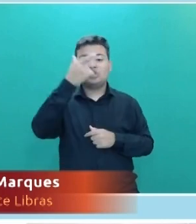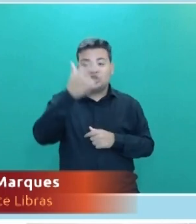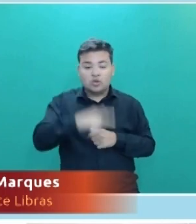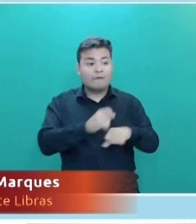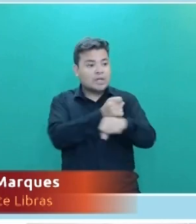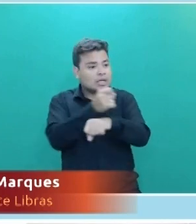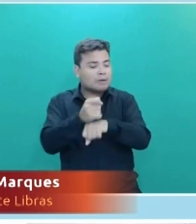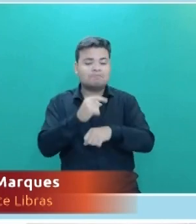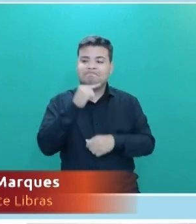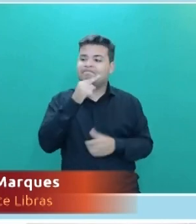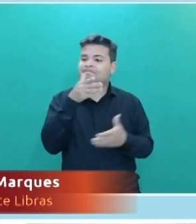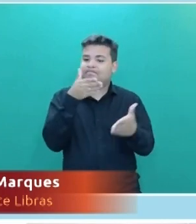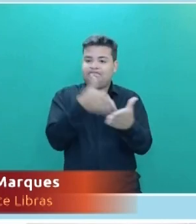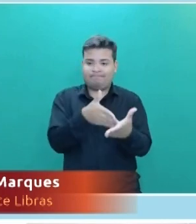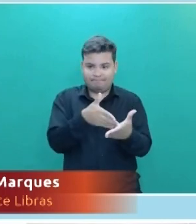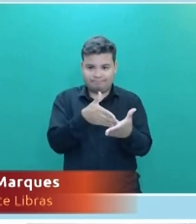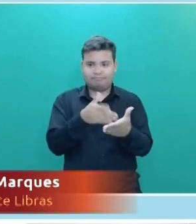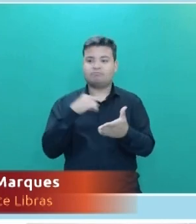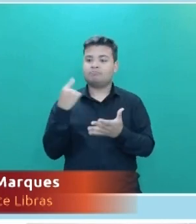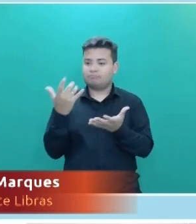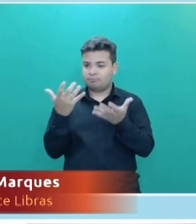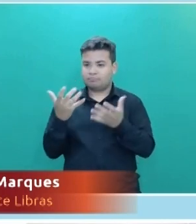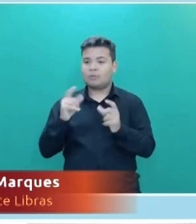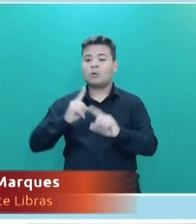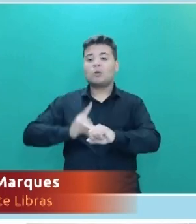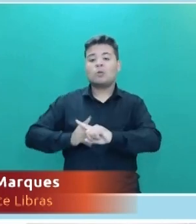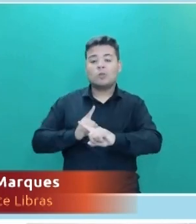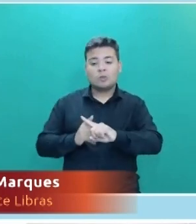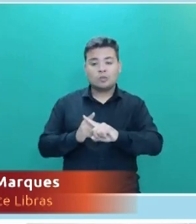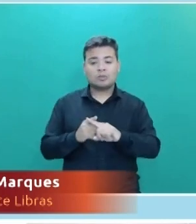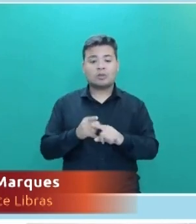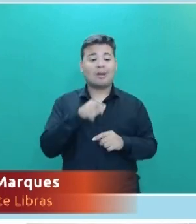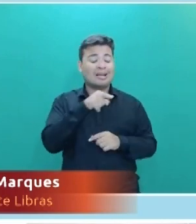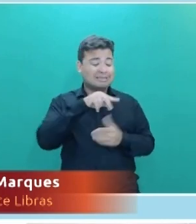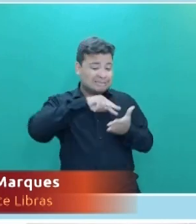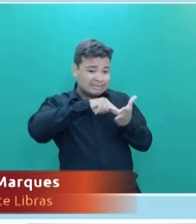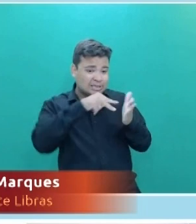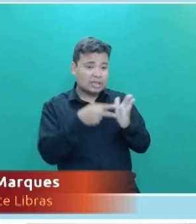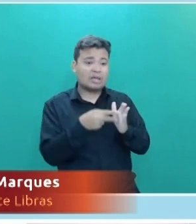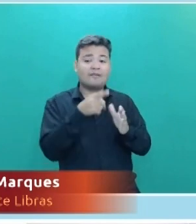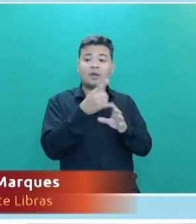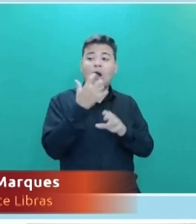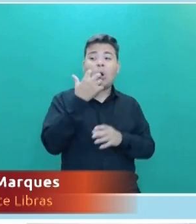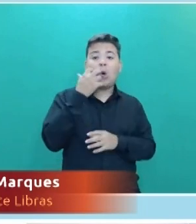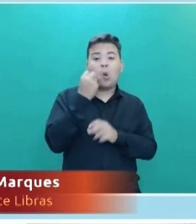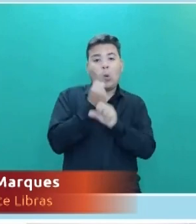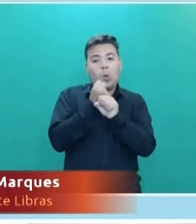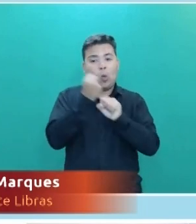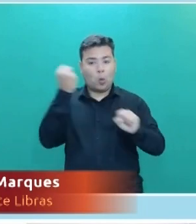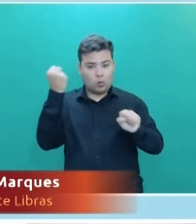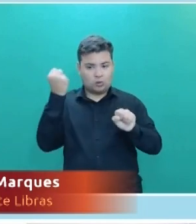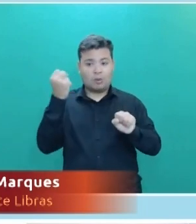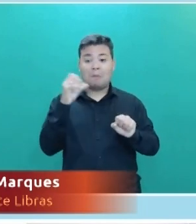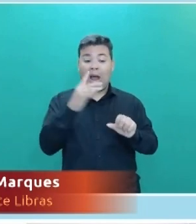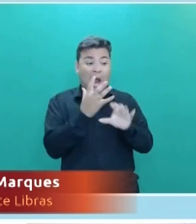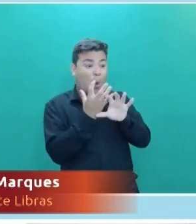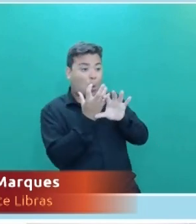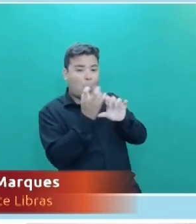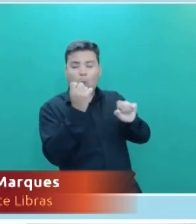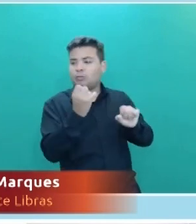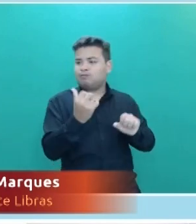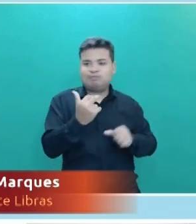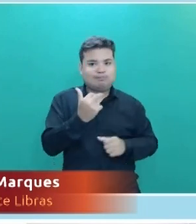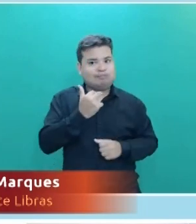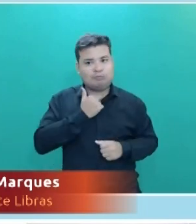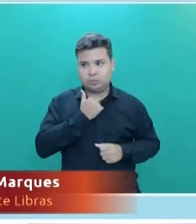Porque, no fundo, o trabalho escravo é uma questão de lucro. E lucrar a custo zero. Isso...